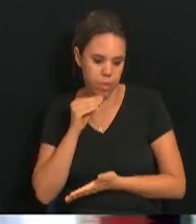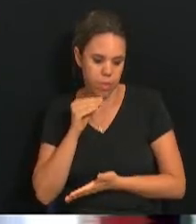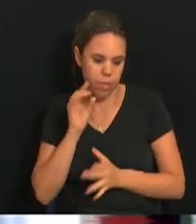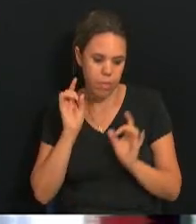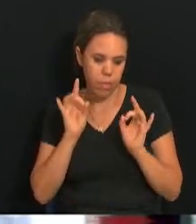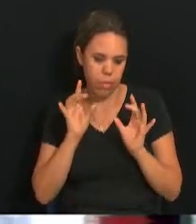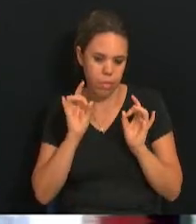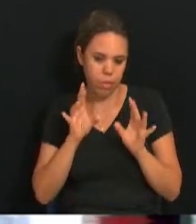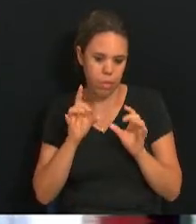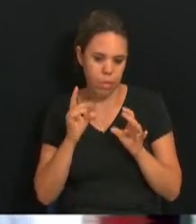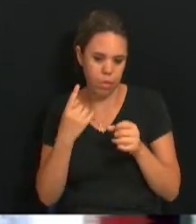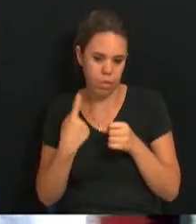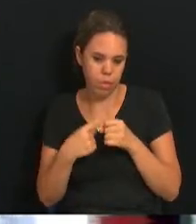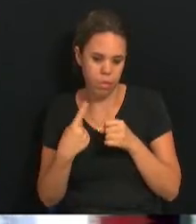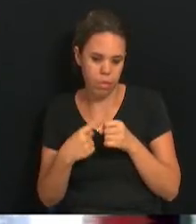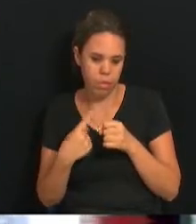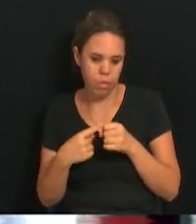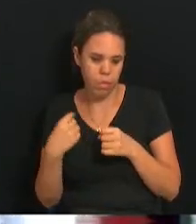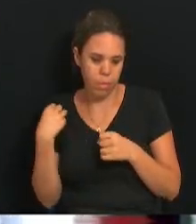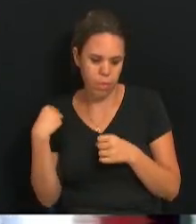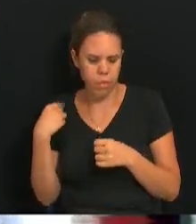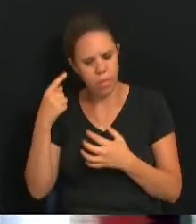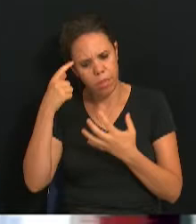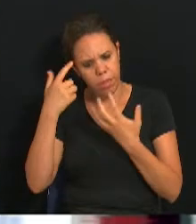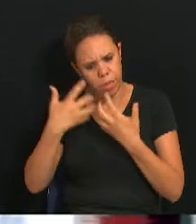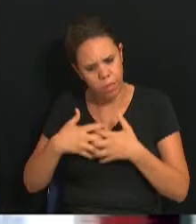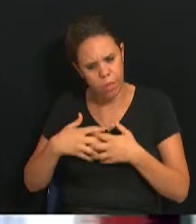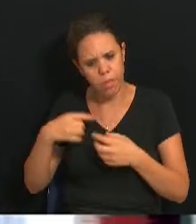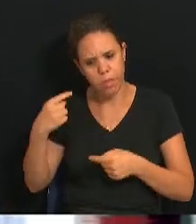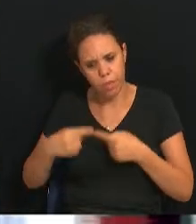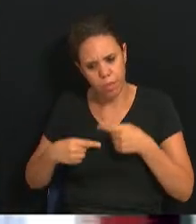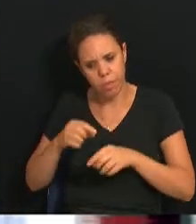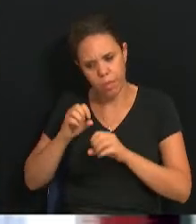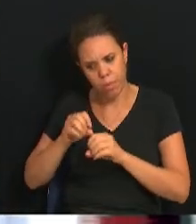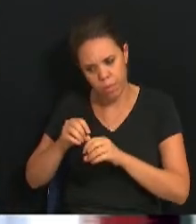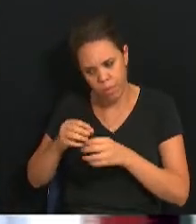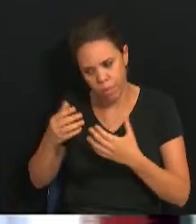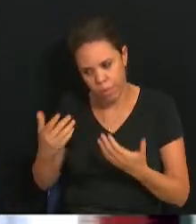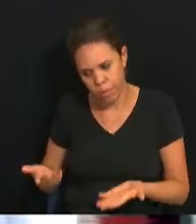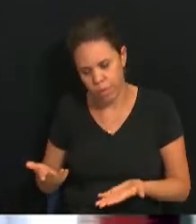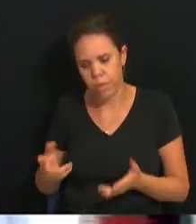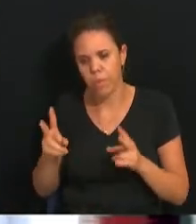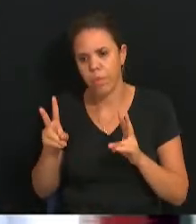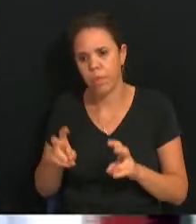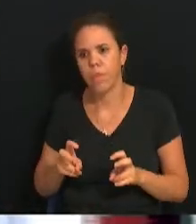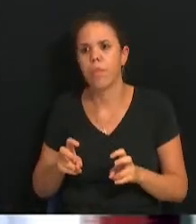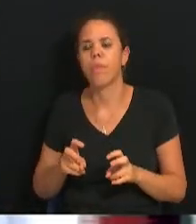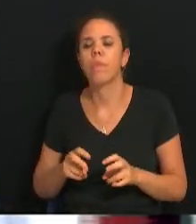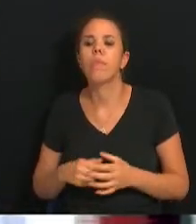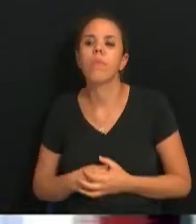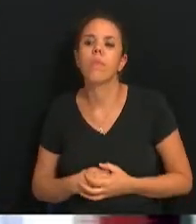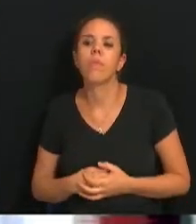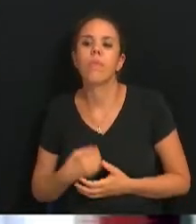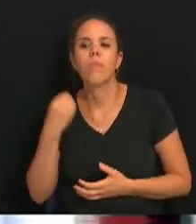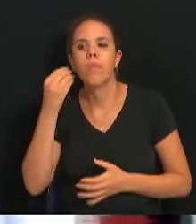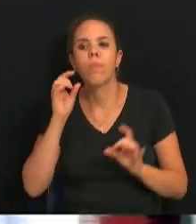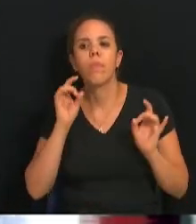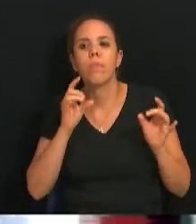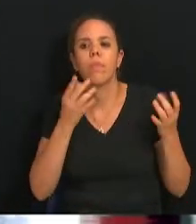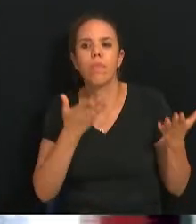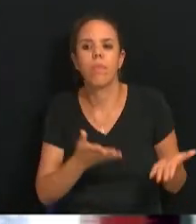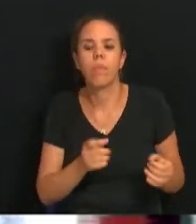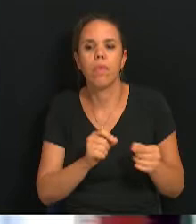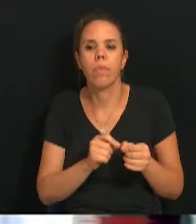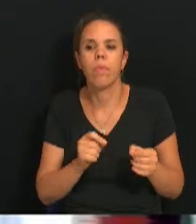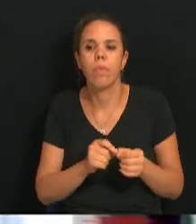âmbito municipal. Pensar aí a política educacional sobre essa égide, e em especial aqui fazendo gancho